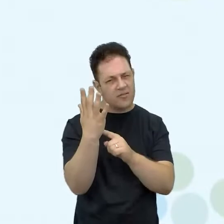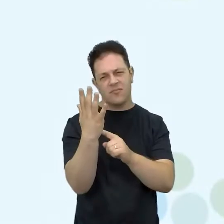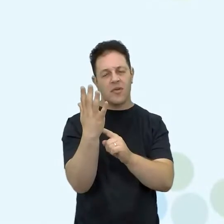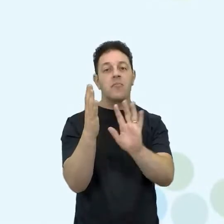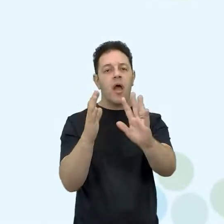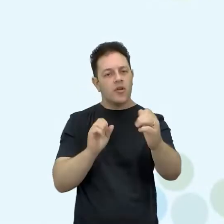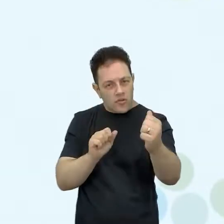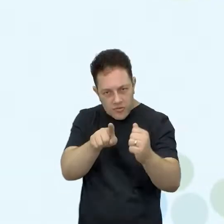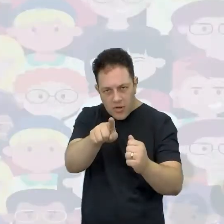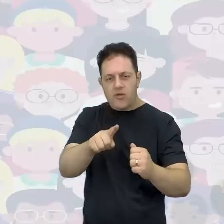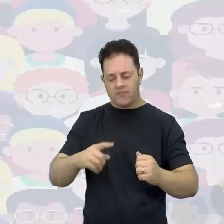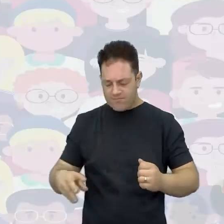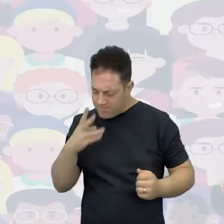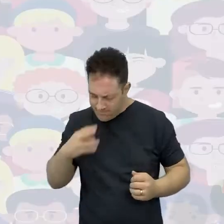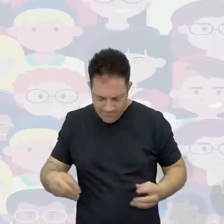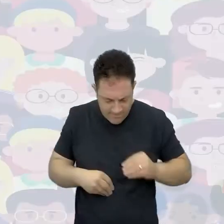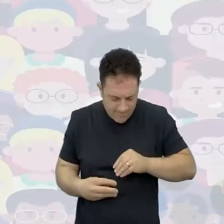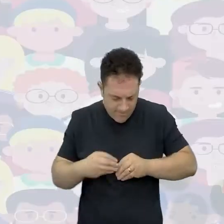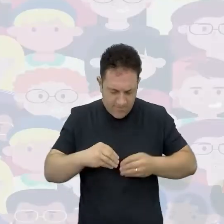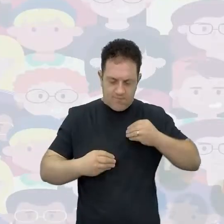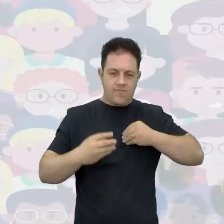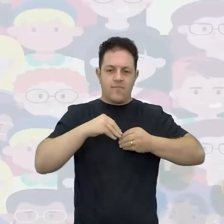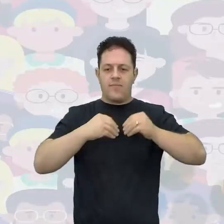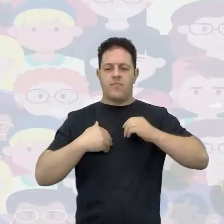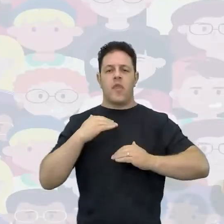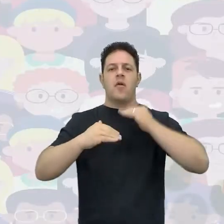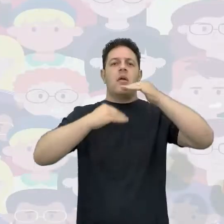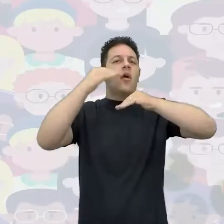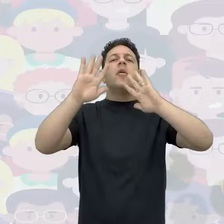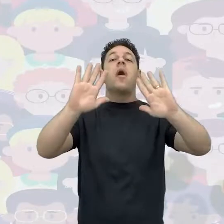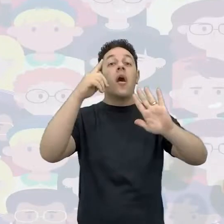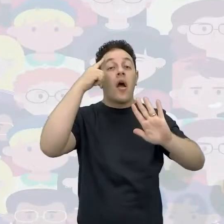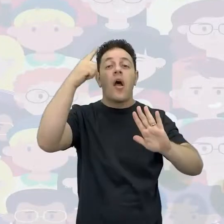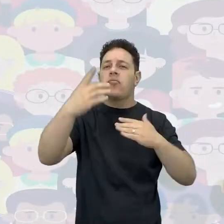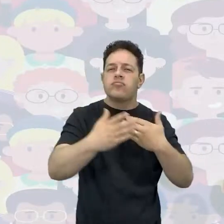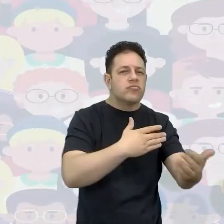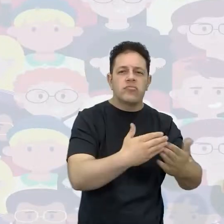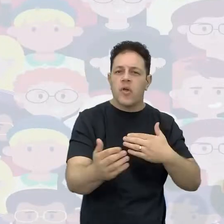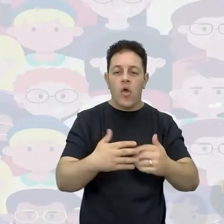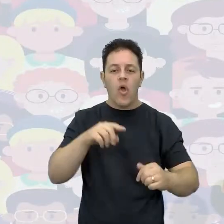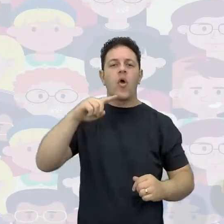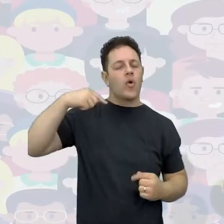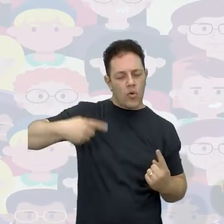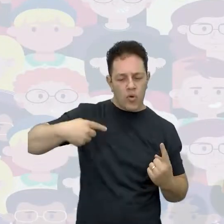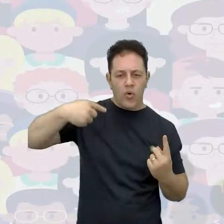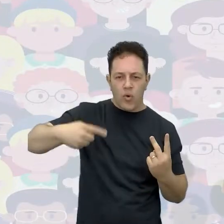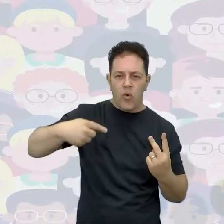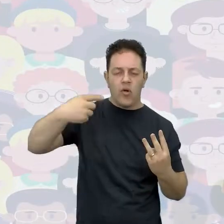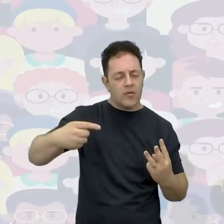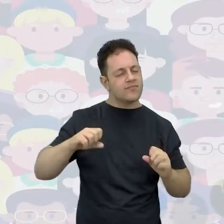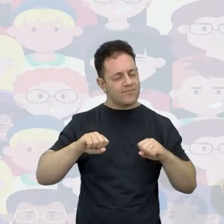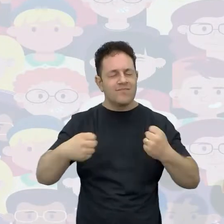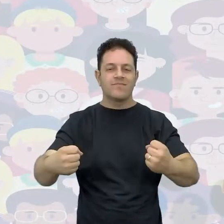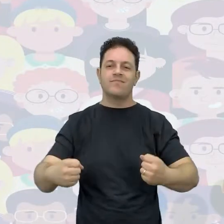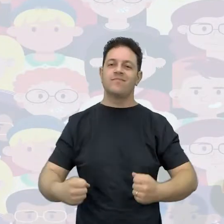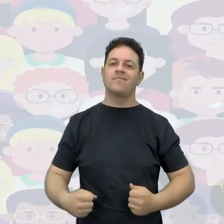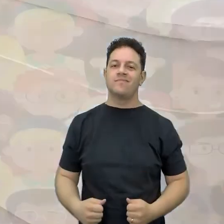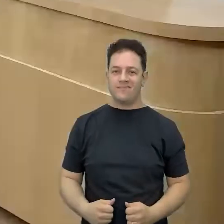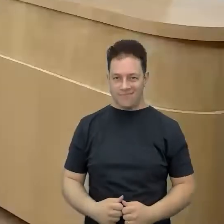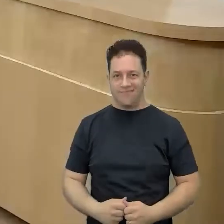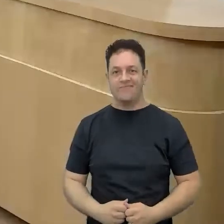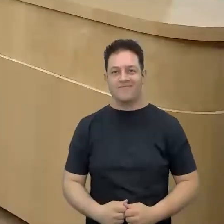os seus pedaços e desce pra arena. Mas lembre-se, aconteça o que aconteça, nada como um dia após o outro dia.